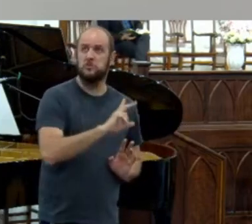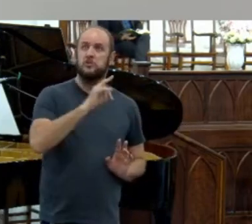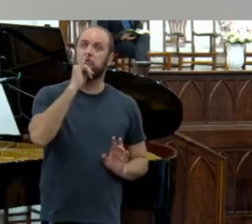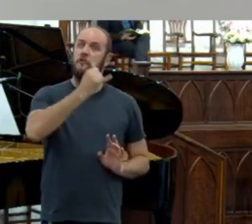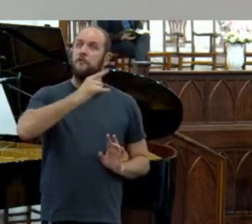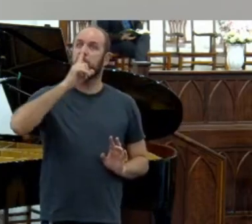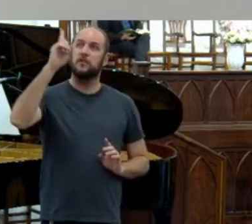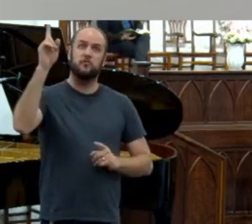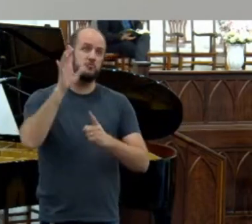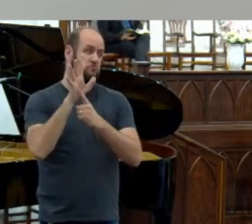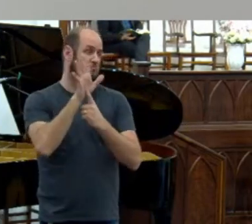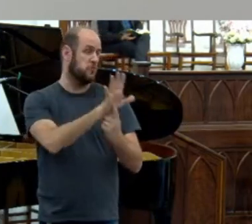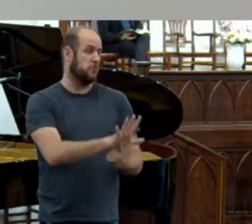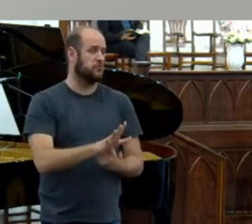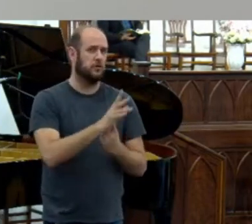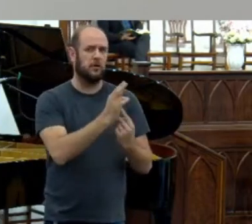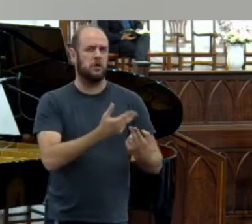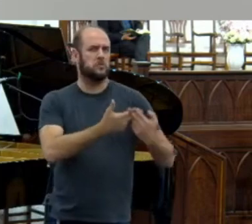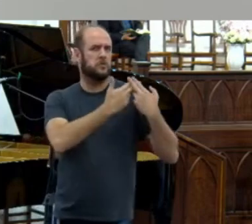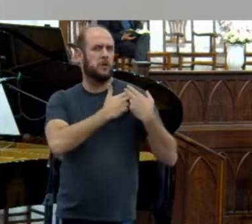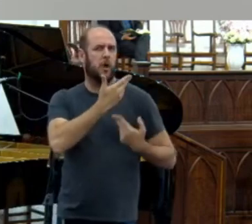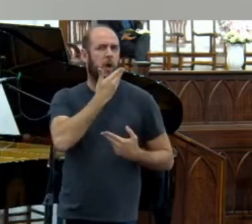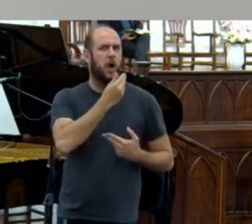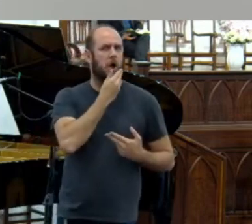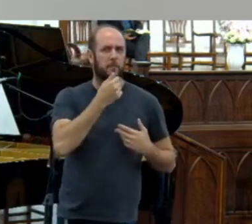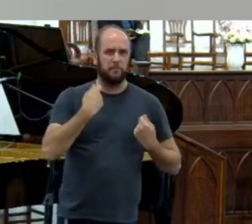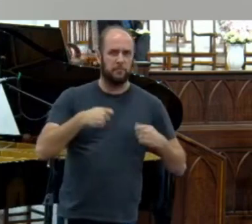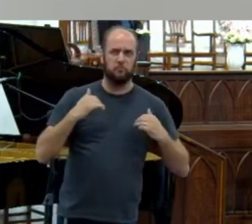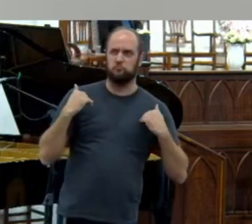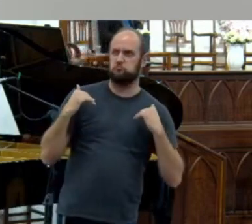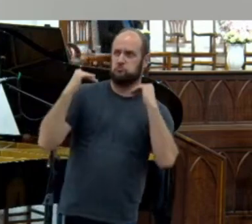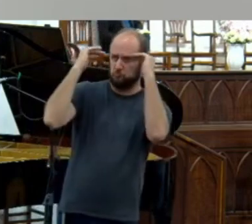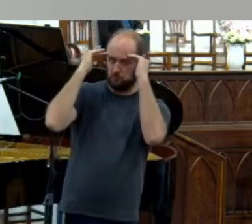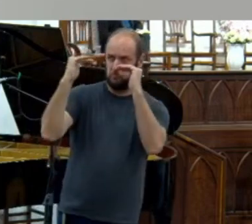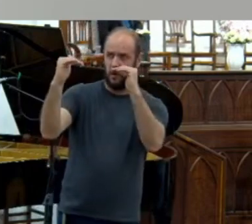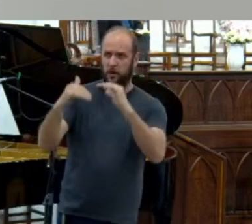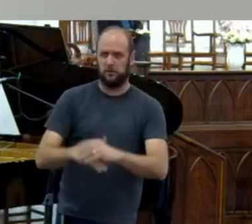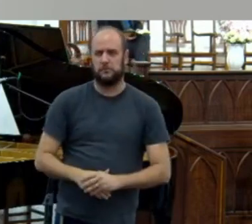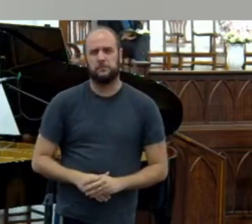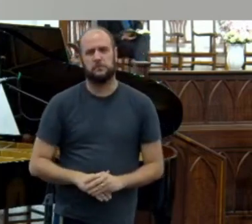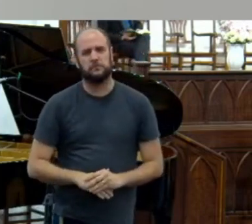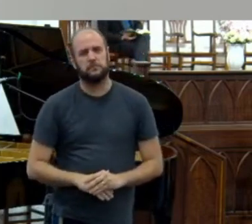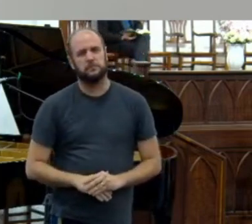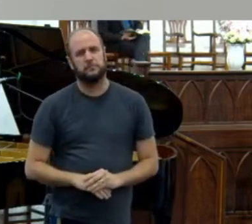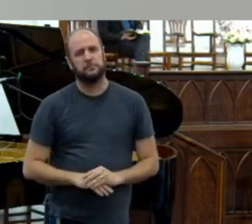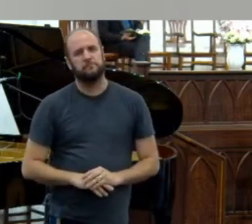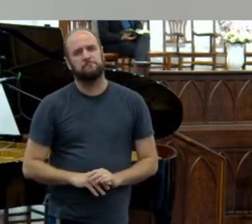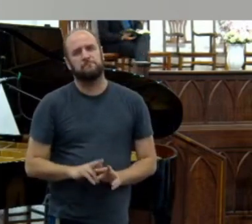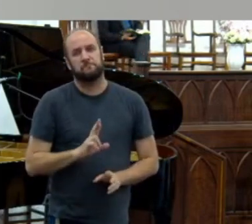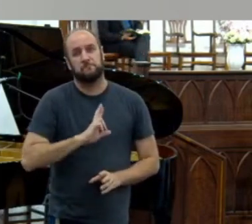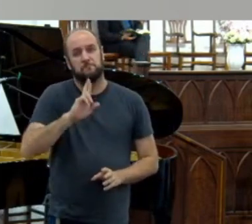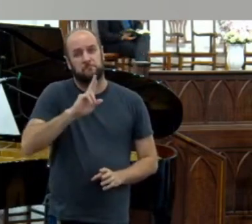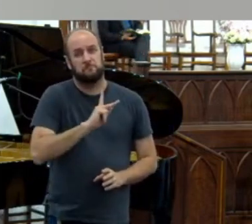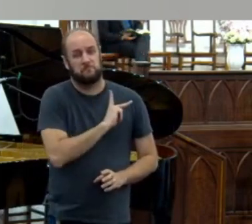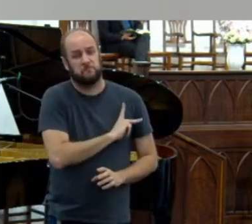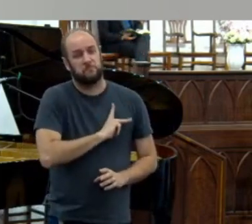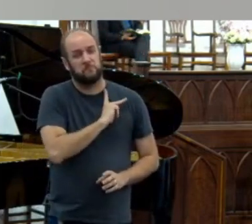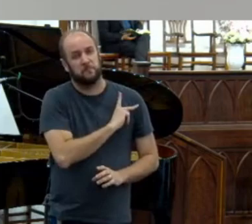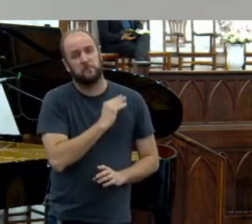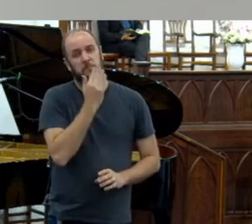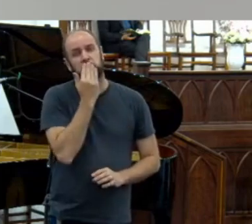divina e para o dever dos homens de se submeterem a Ele. A resposta de Paulo é um